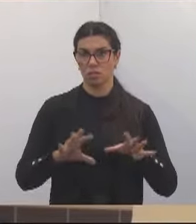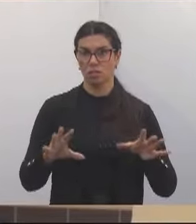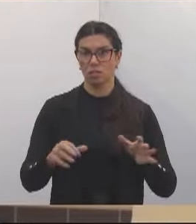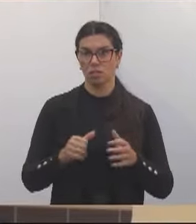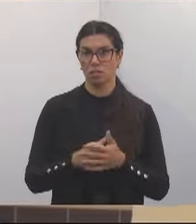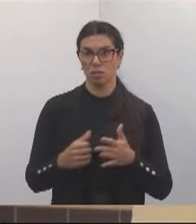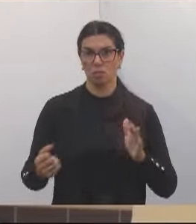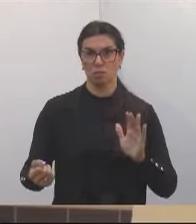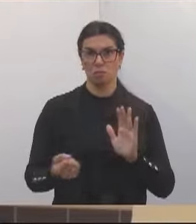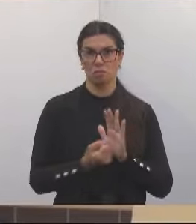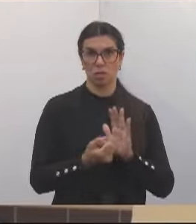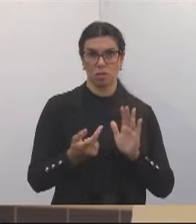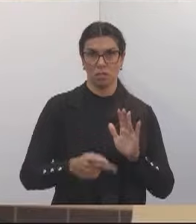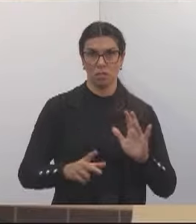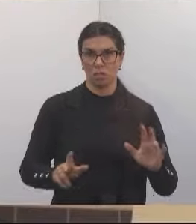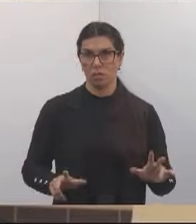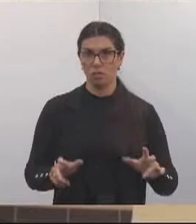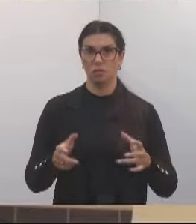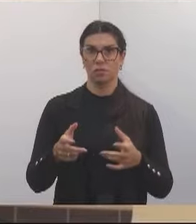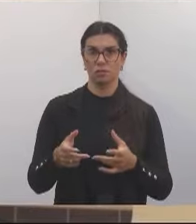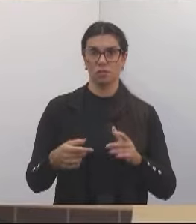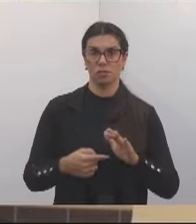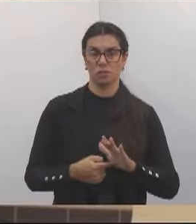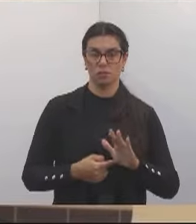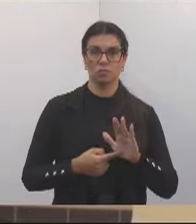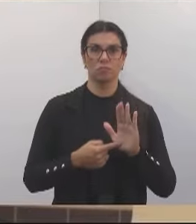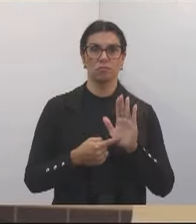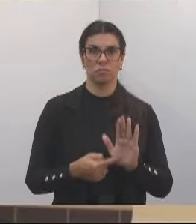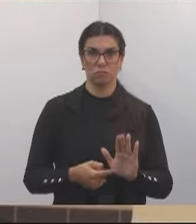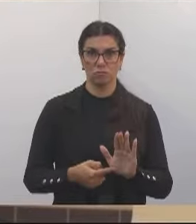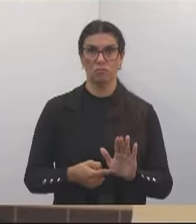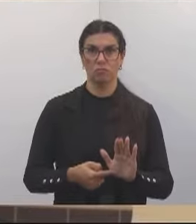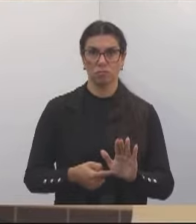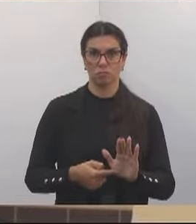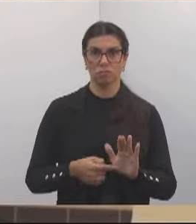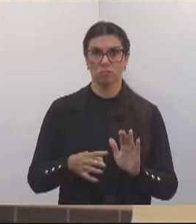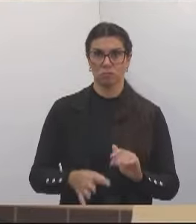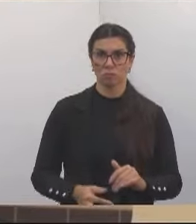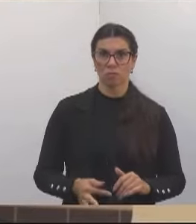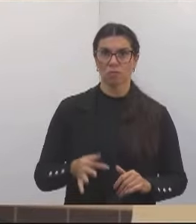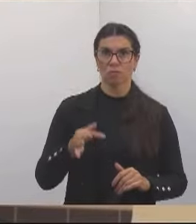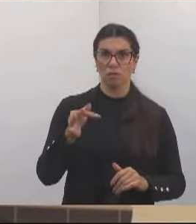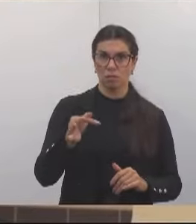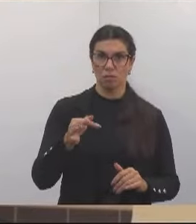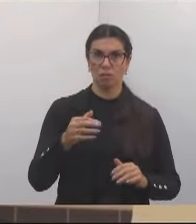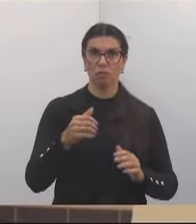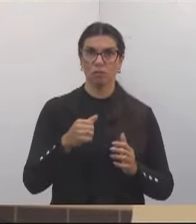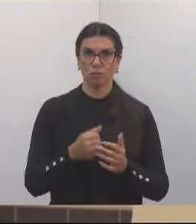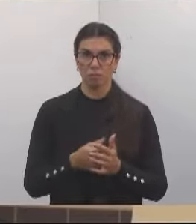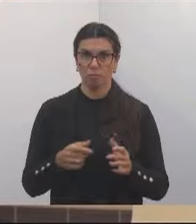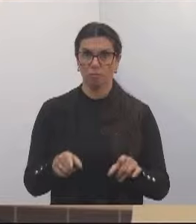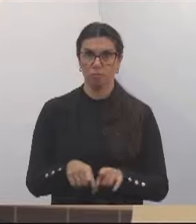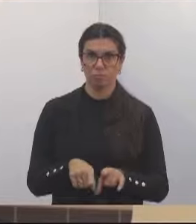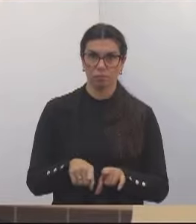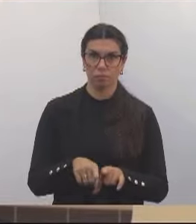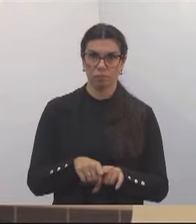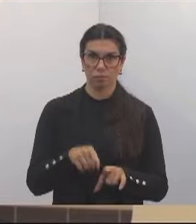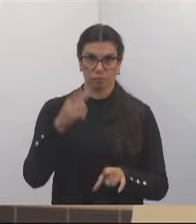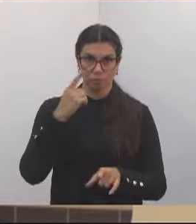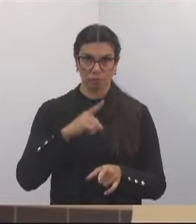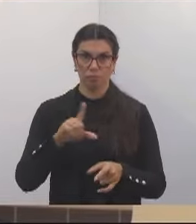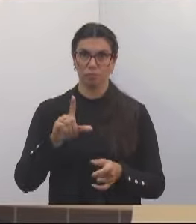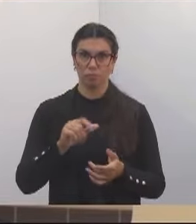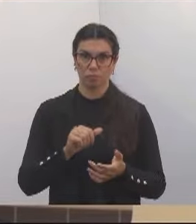legado aqui para a legislatura presente e as futuras legislaturas. É um modo de a